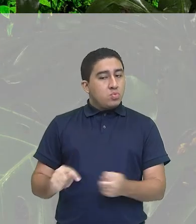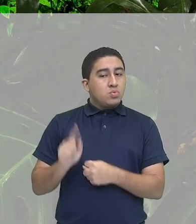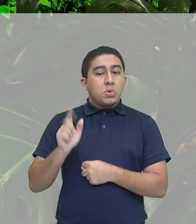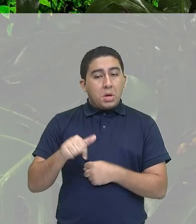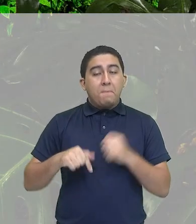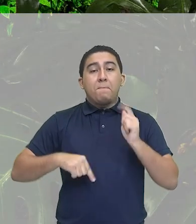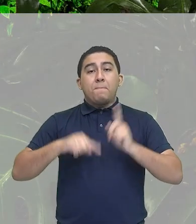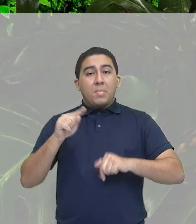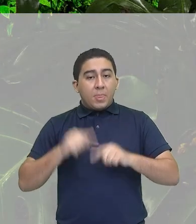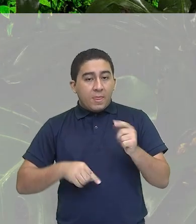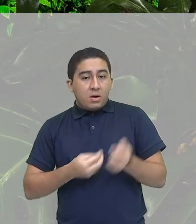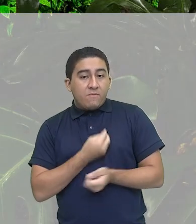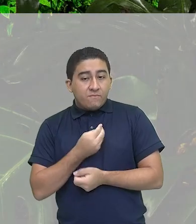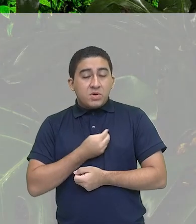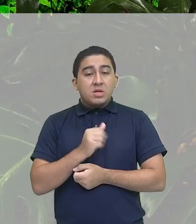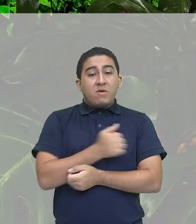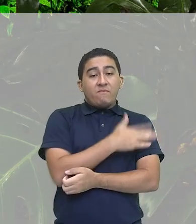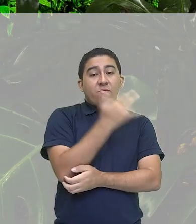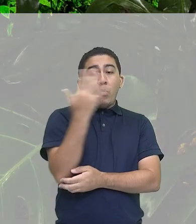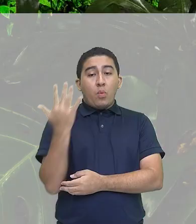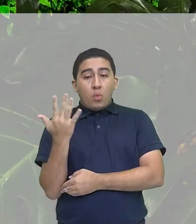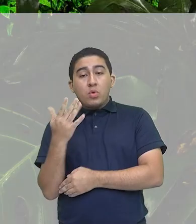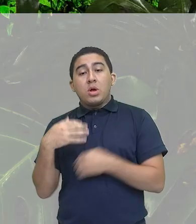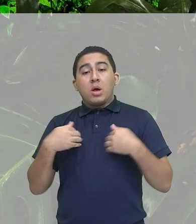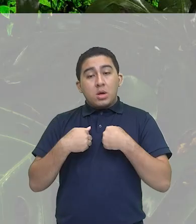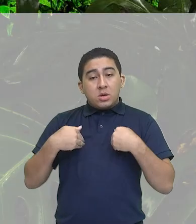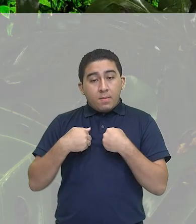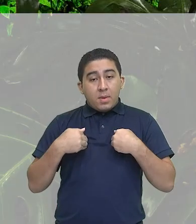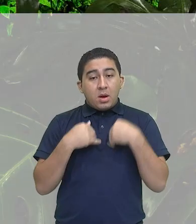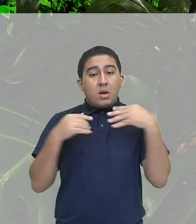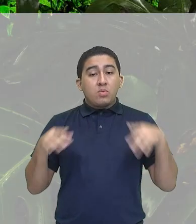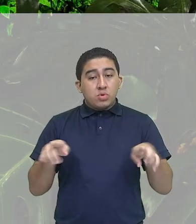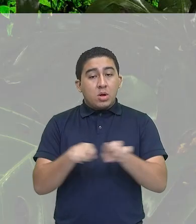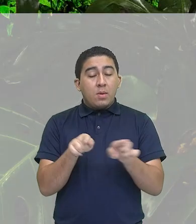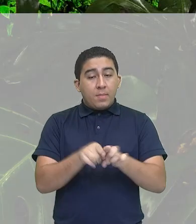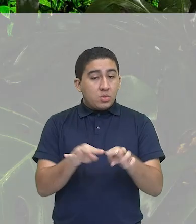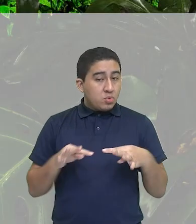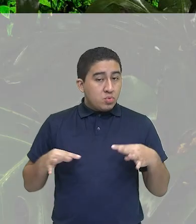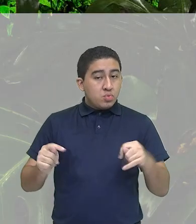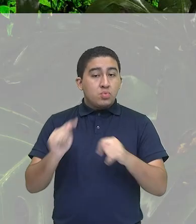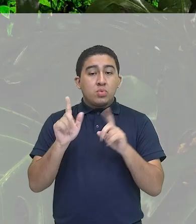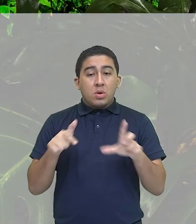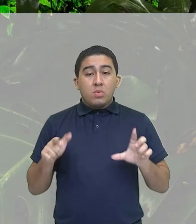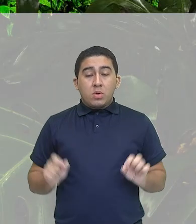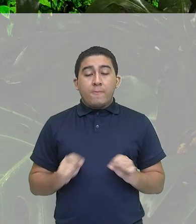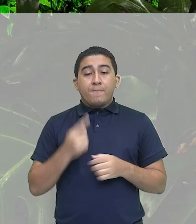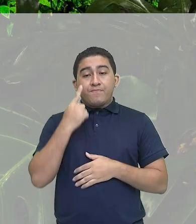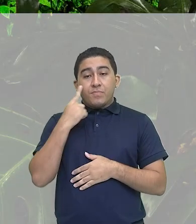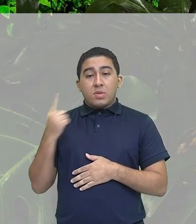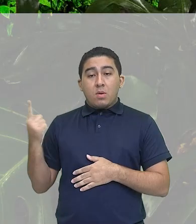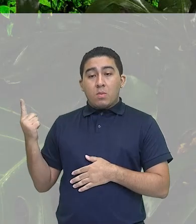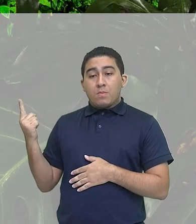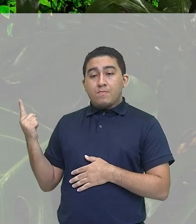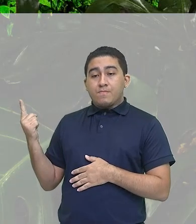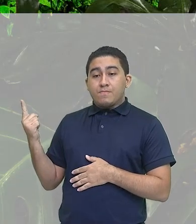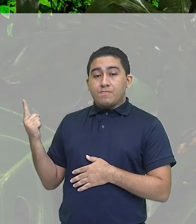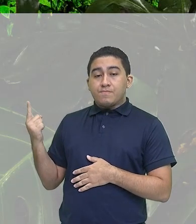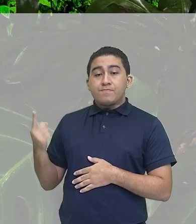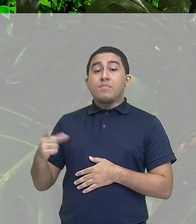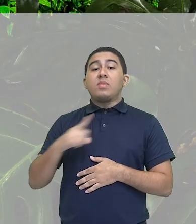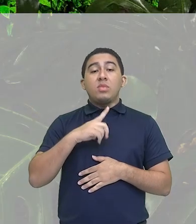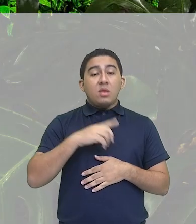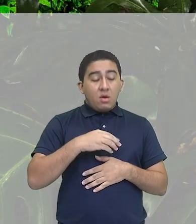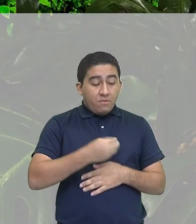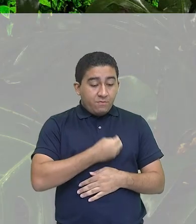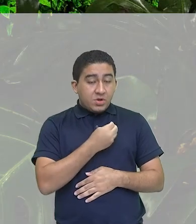animais, as plantas, essas folhas que caíram aqui onde eu estou pisando, todos esses os que estão vivos,